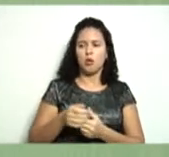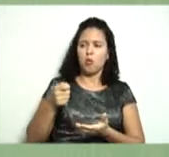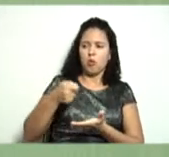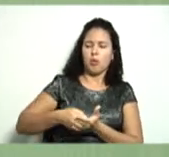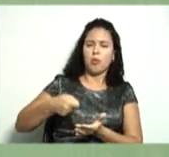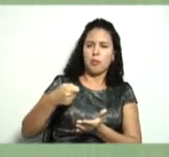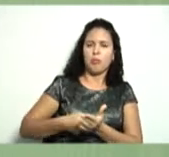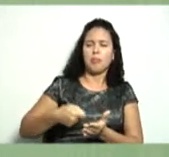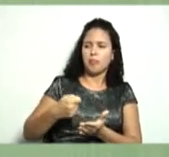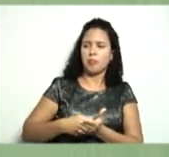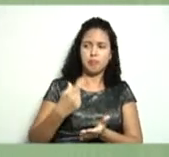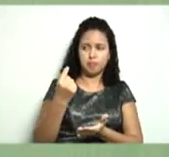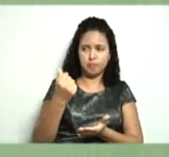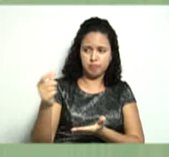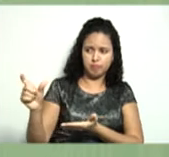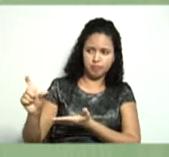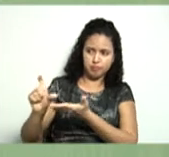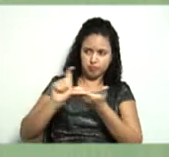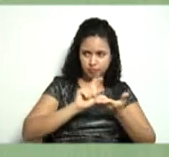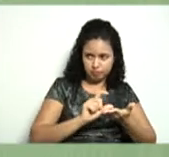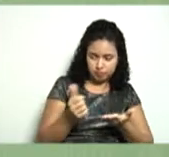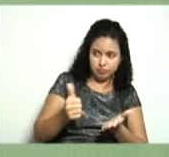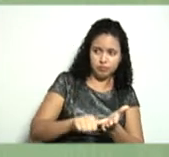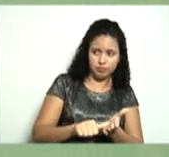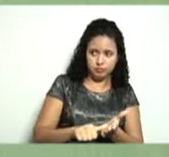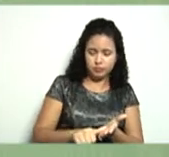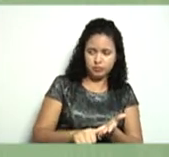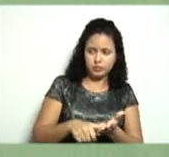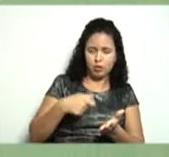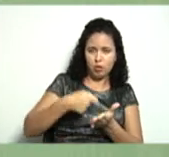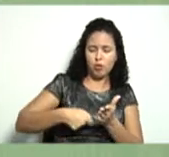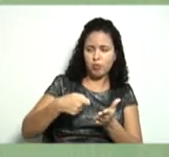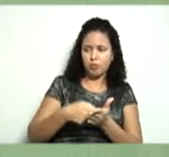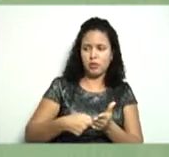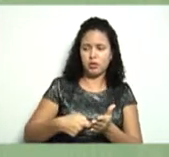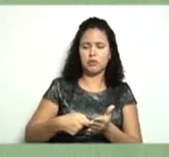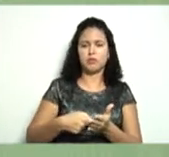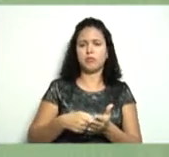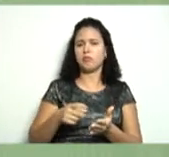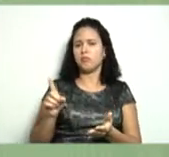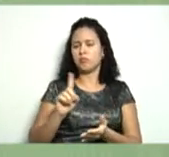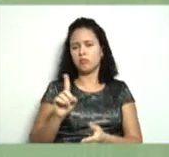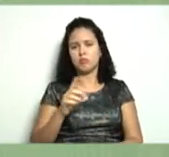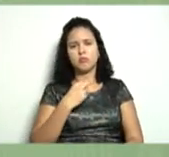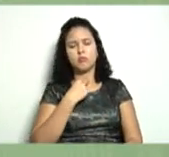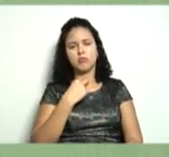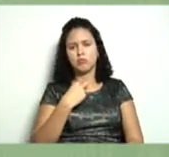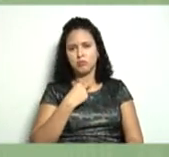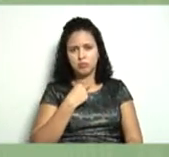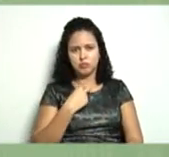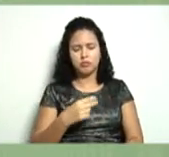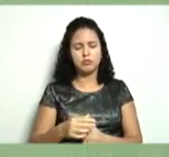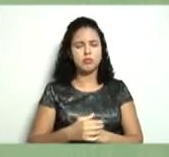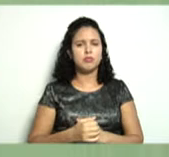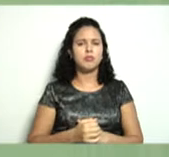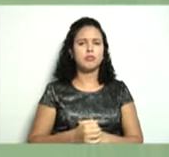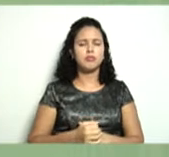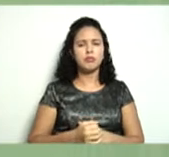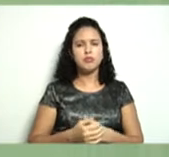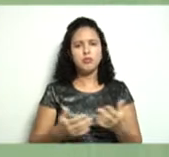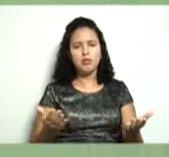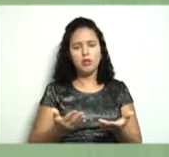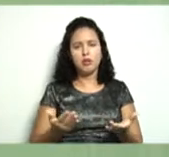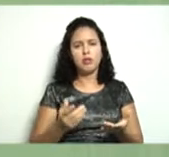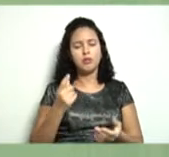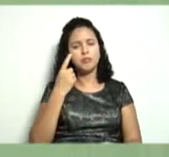ou ágio pela entrada de novos associados, ainda a títulos de compensação das reservas. E agora nós vamos ver